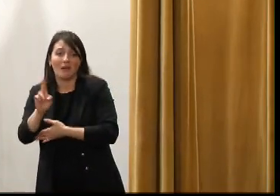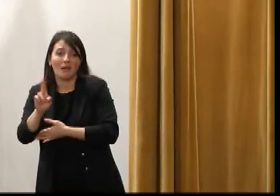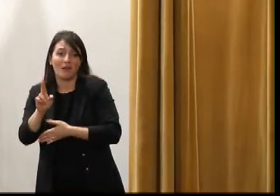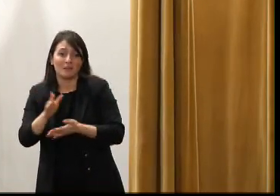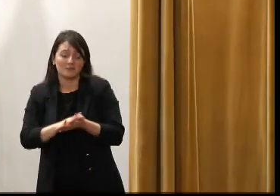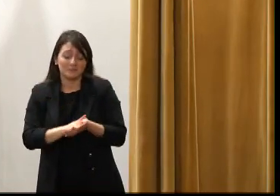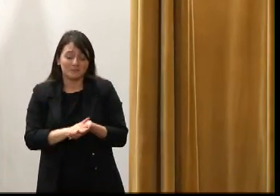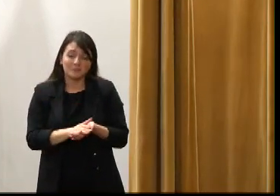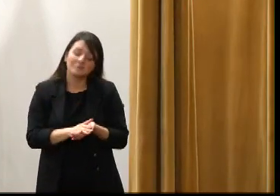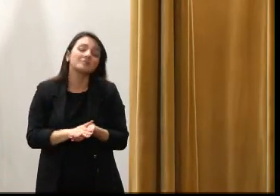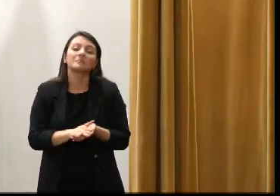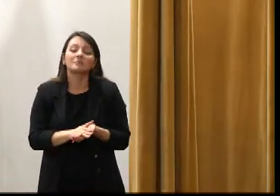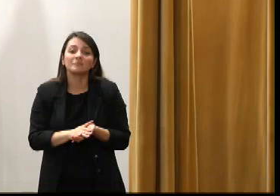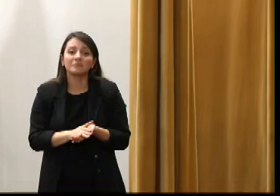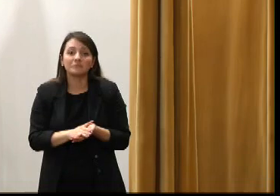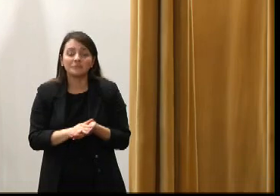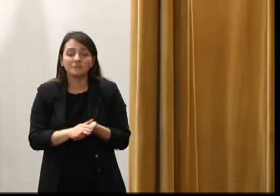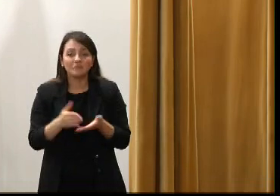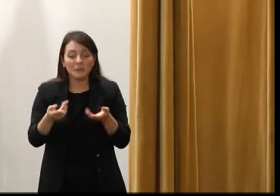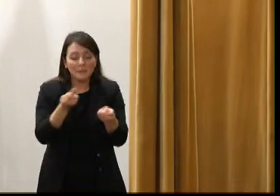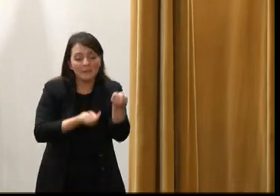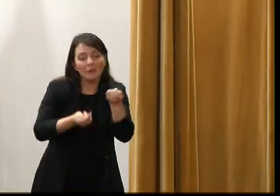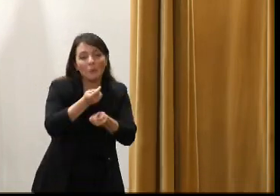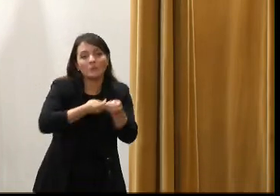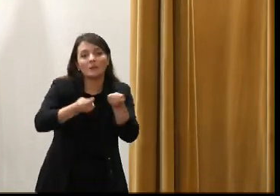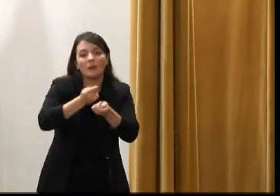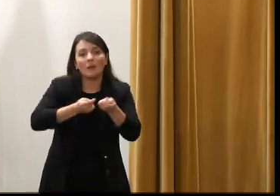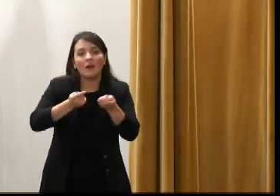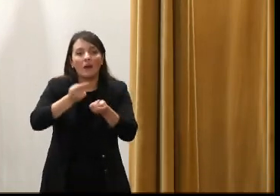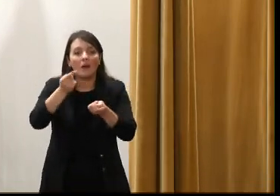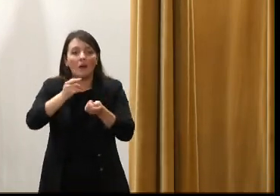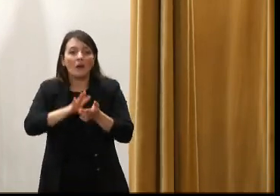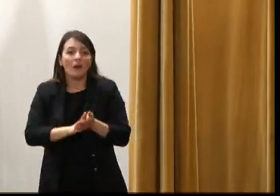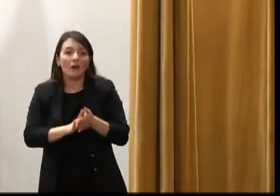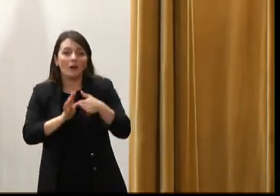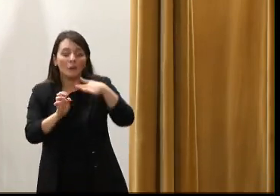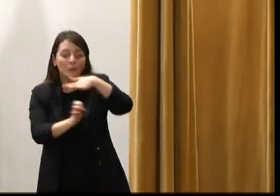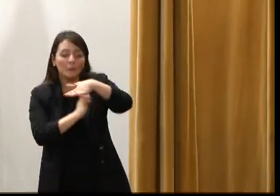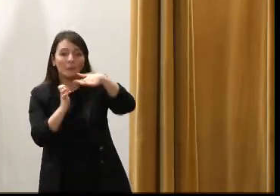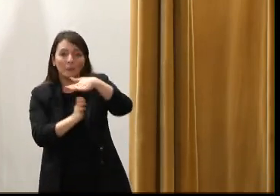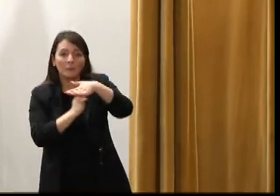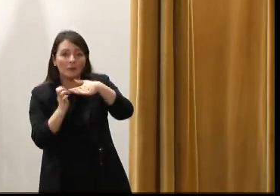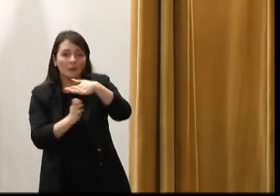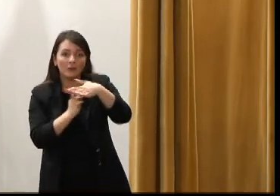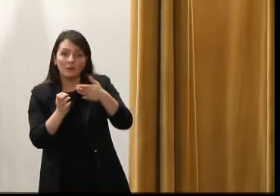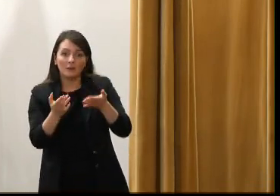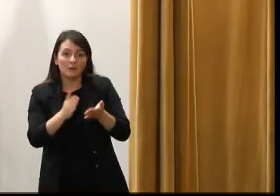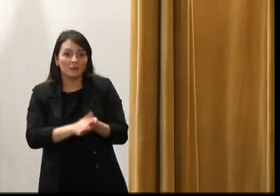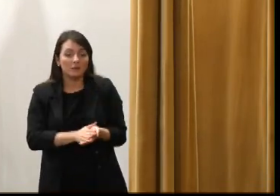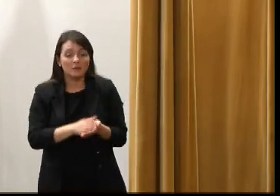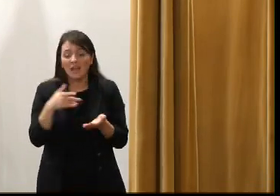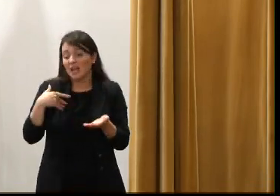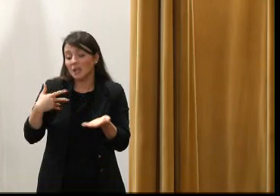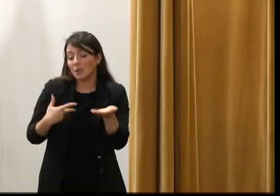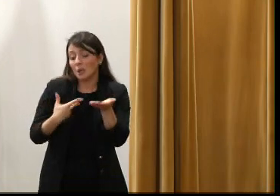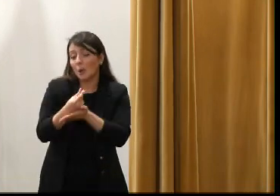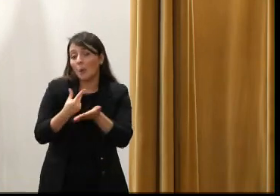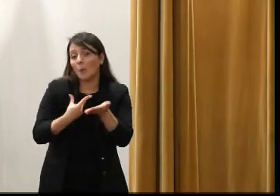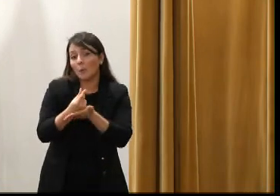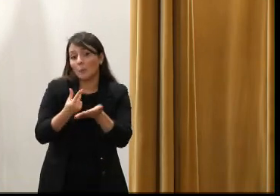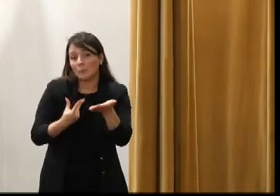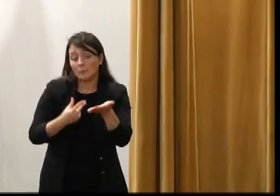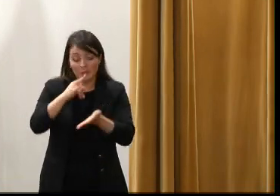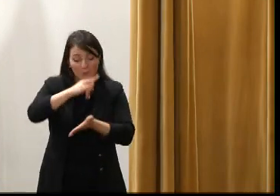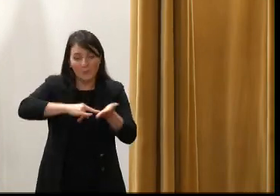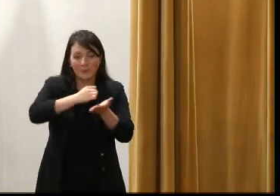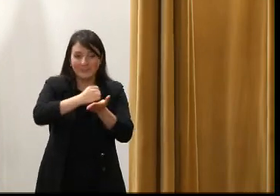insuficiente. Mas tu vai negociar com os empresários, só está bem, o prefeito, o senhor bota os ônibus, desde que o senhor compra os ônibus. Porque o contrato que eu